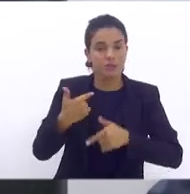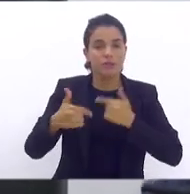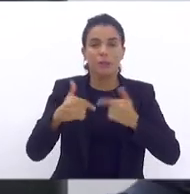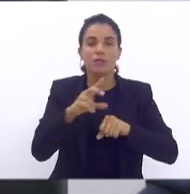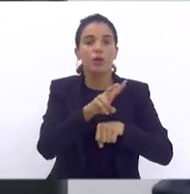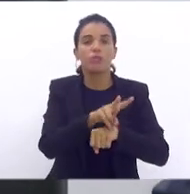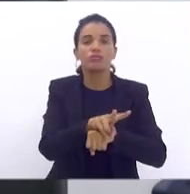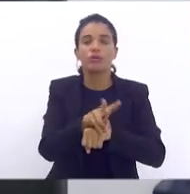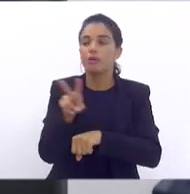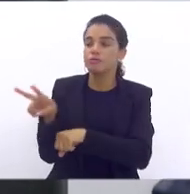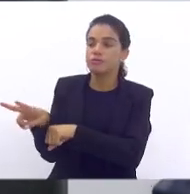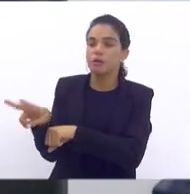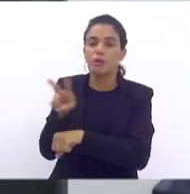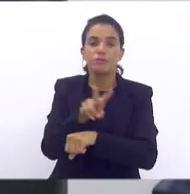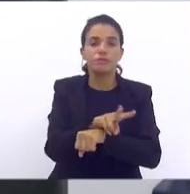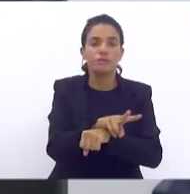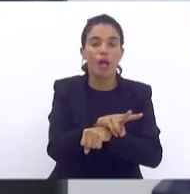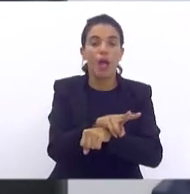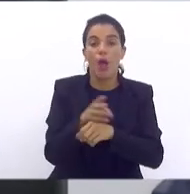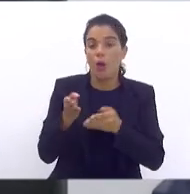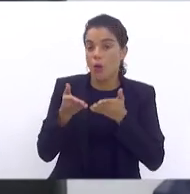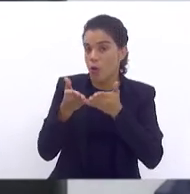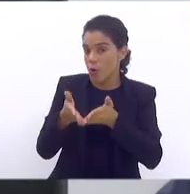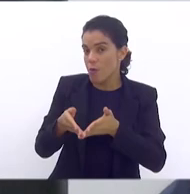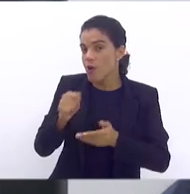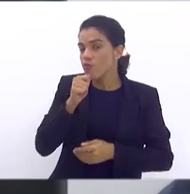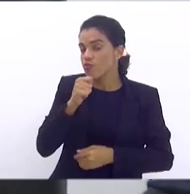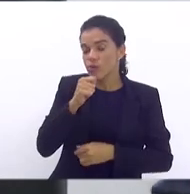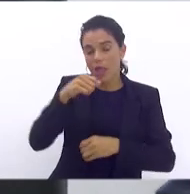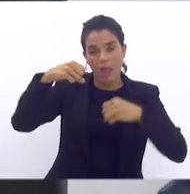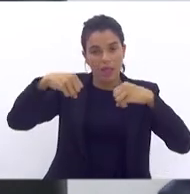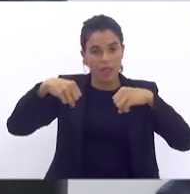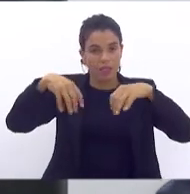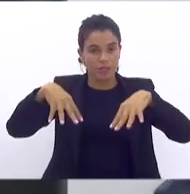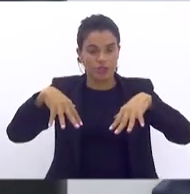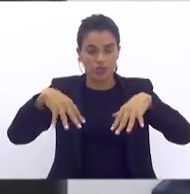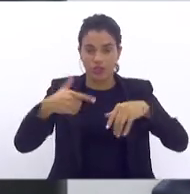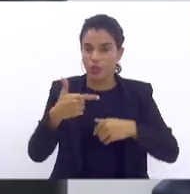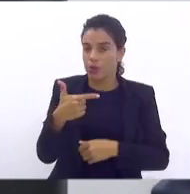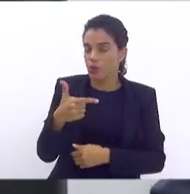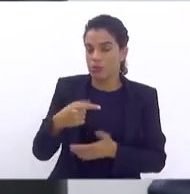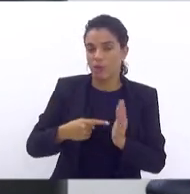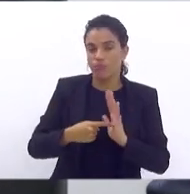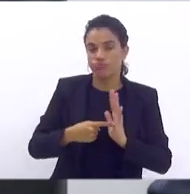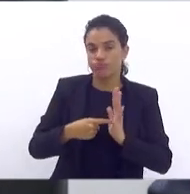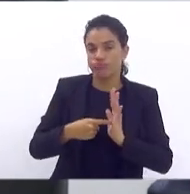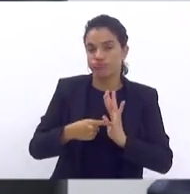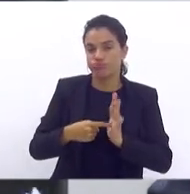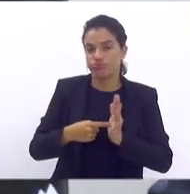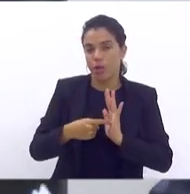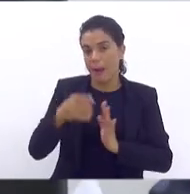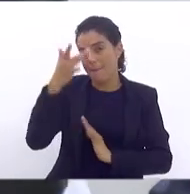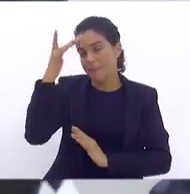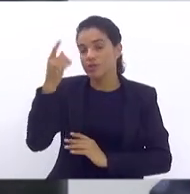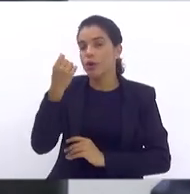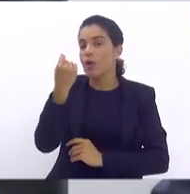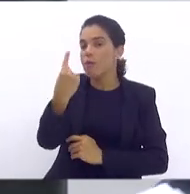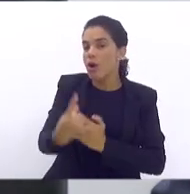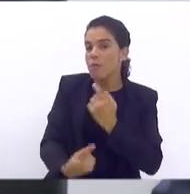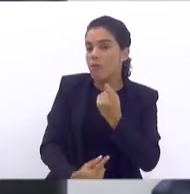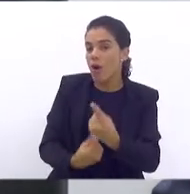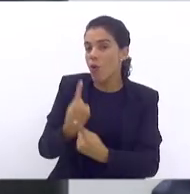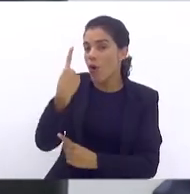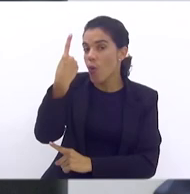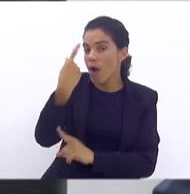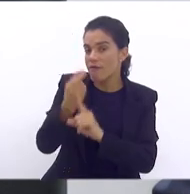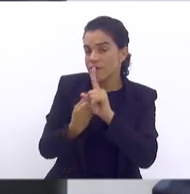vigia. O navio não tem energia porque não tem gerador. O rapaz da empresa que traz a comida 1 vez por mês, disse o